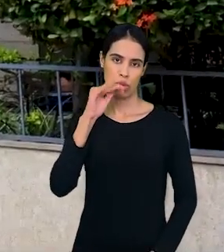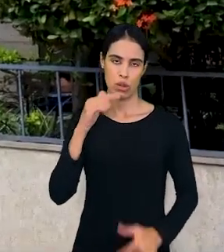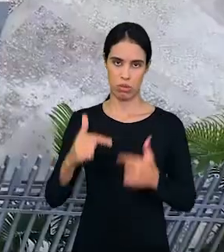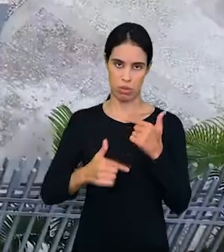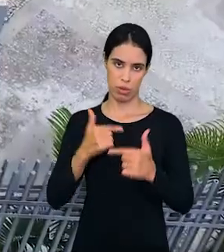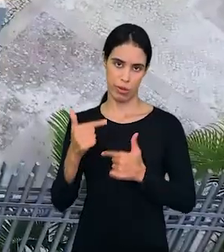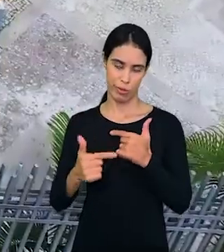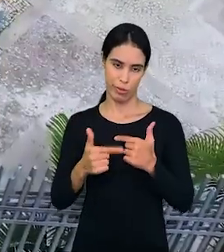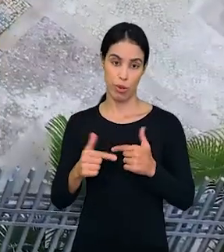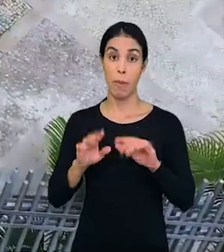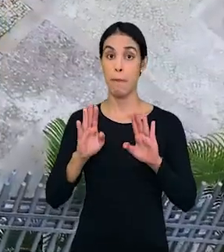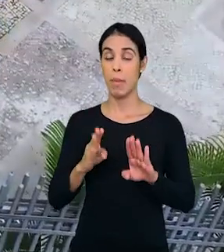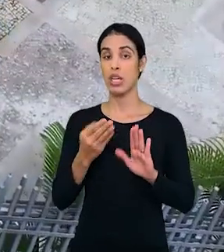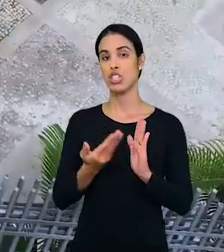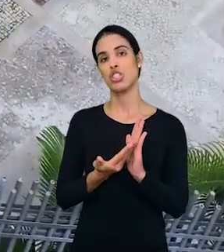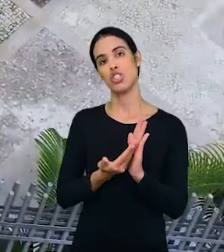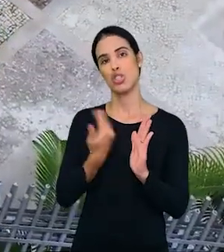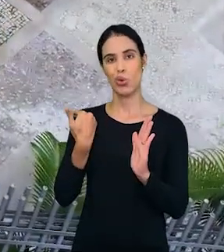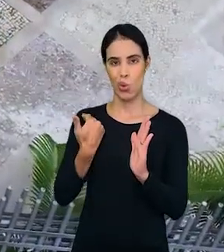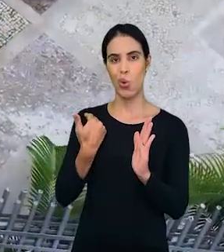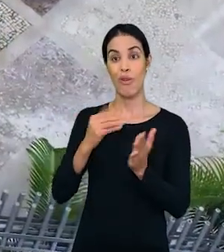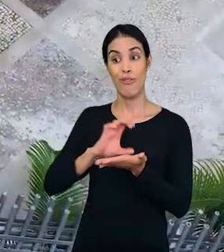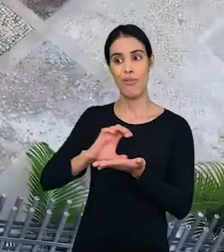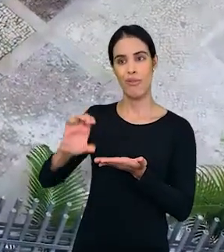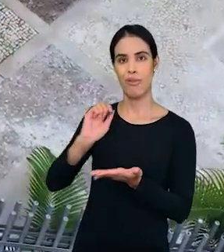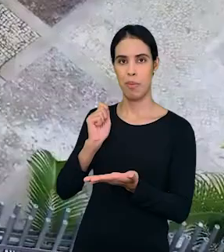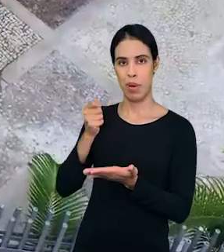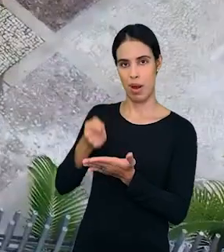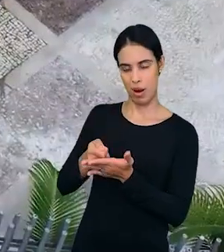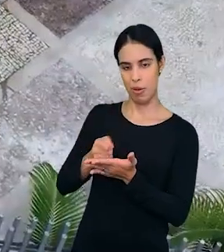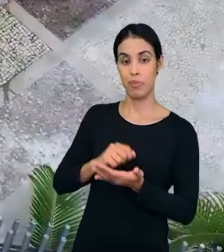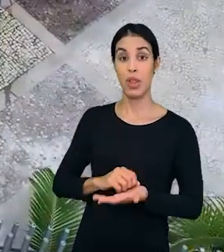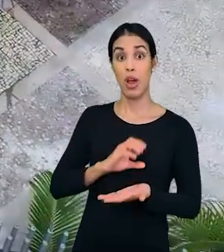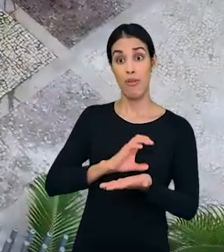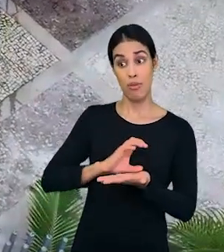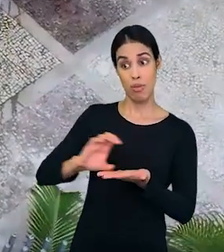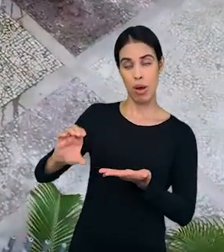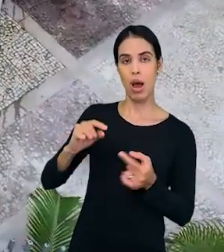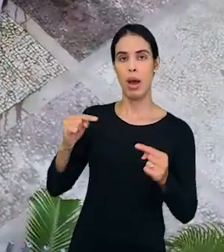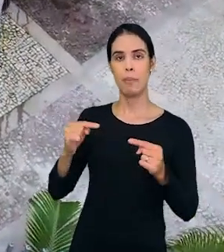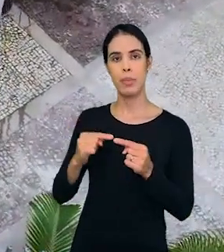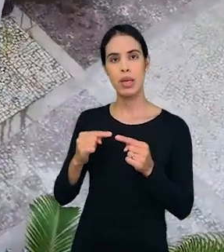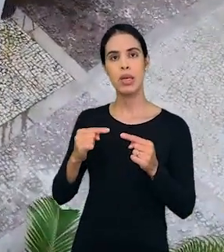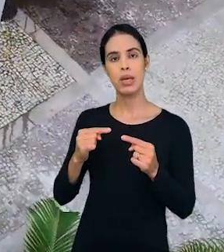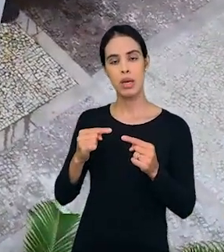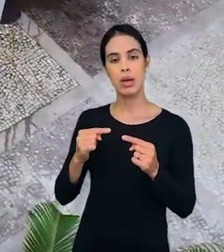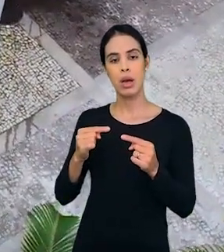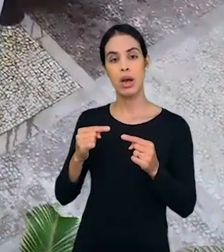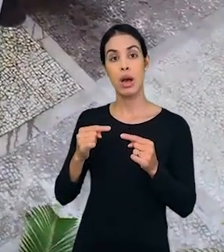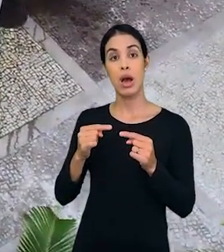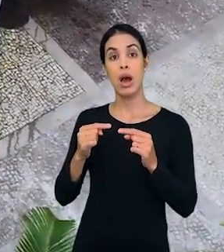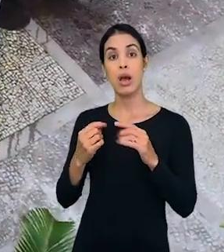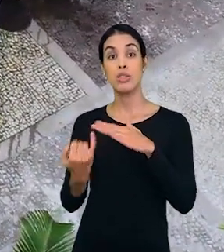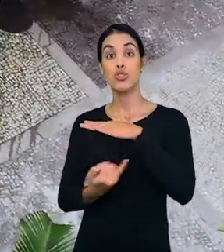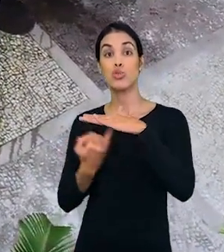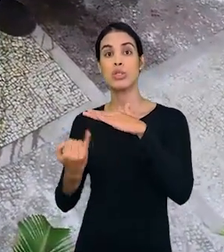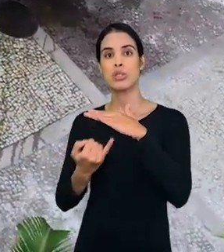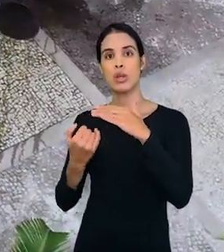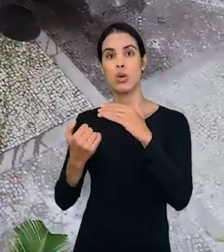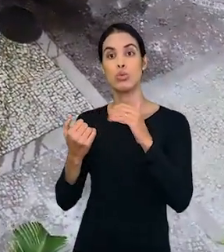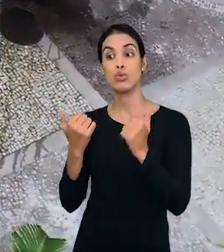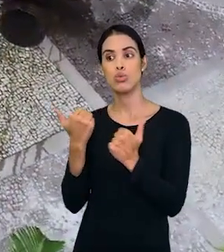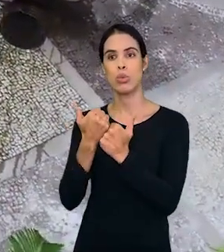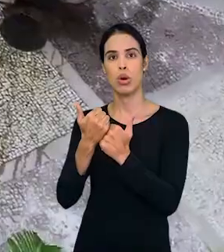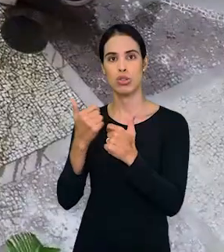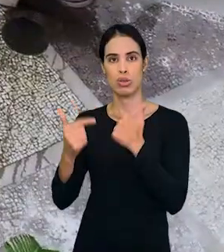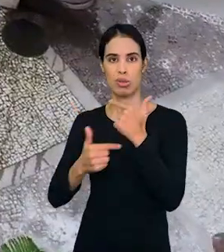trabalhadores, mas excluiu a indenização. O valor seria destinado ao Fundo de Amparo ao Trabalhador, em razão